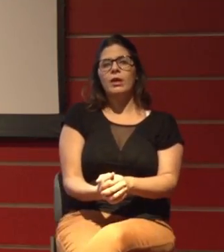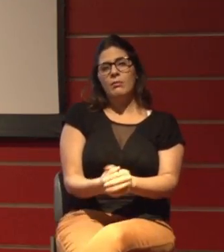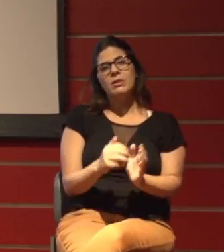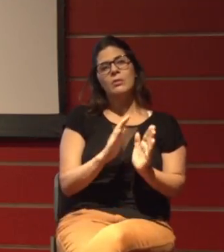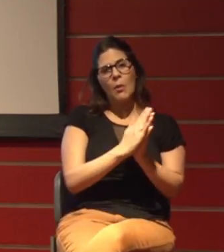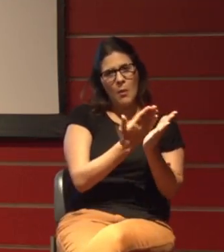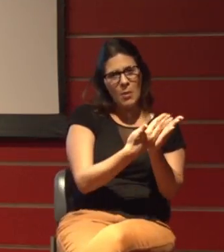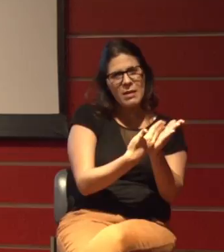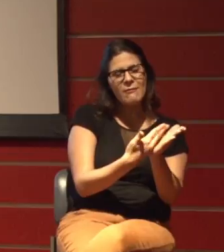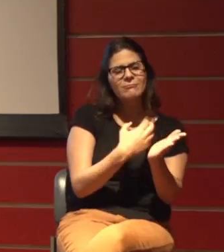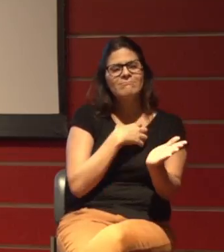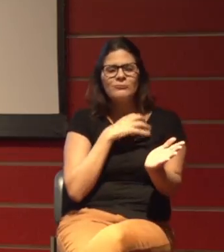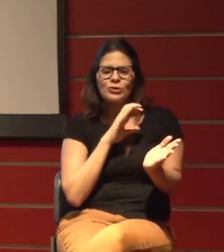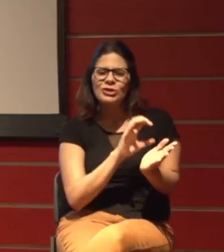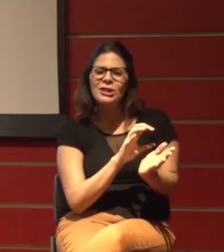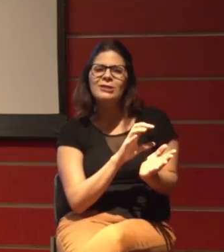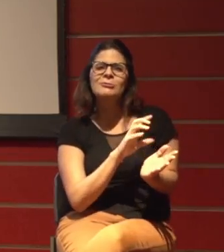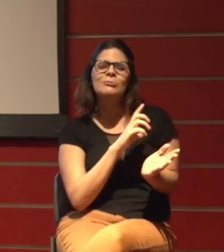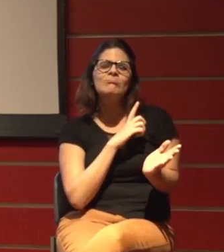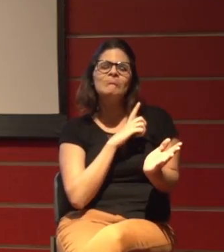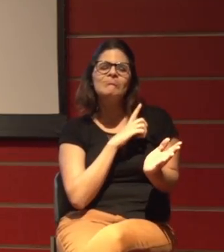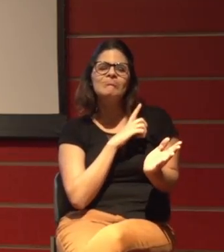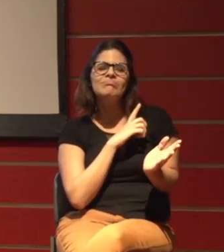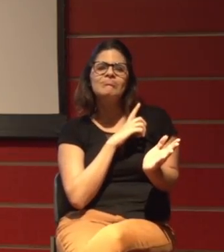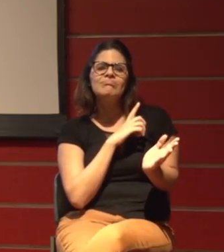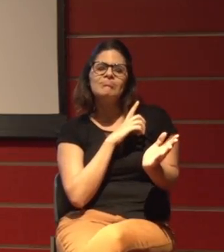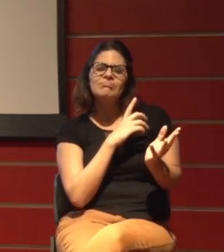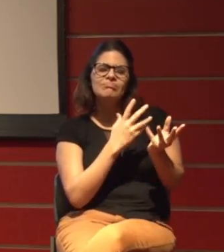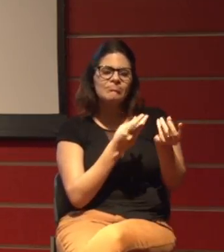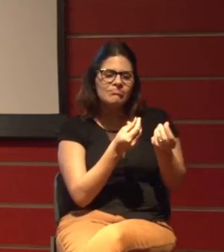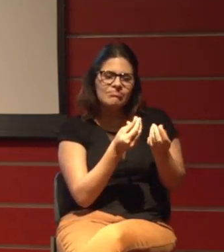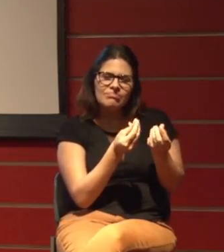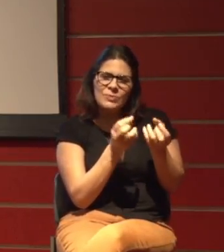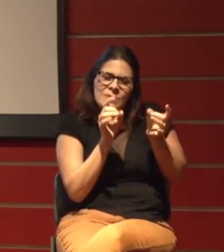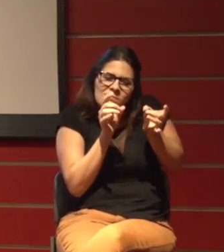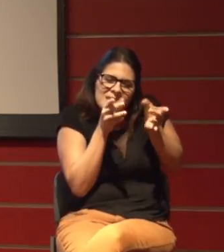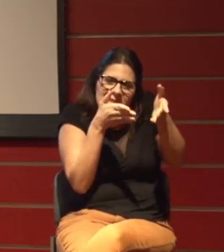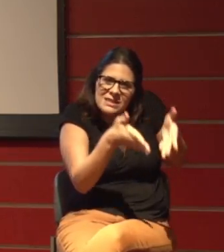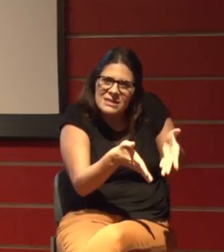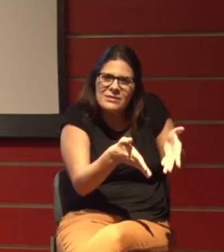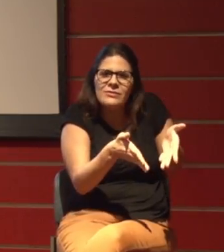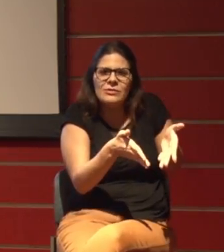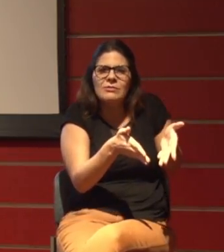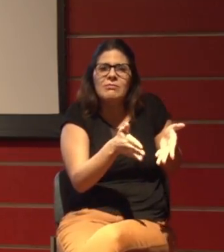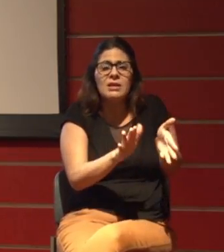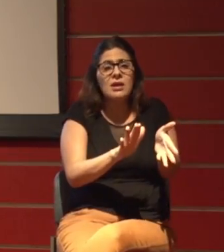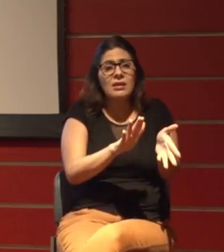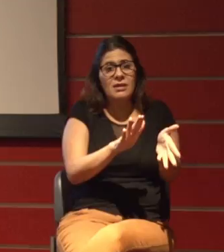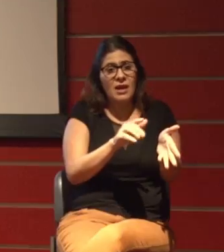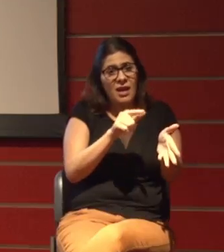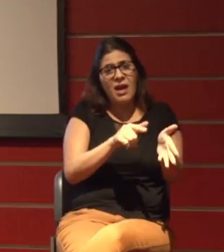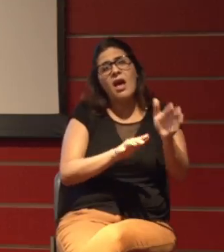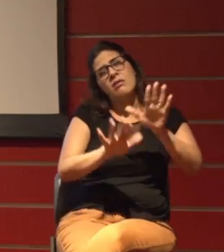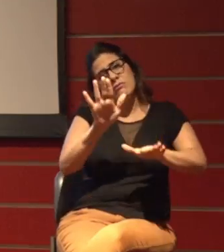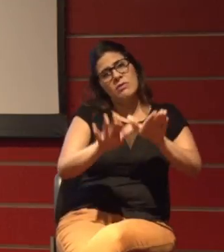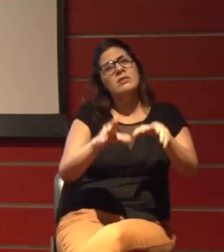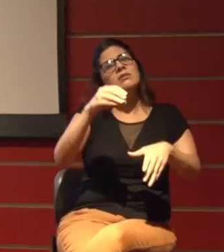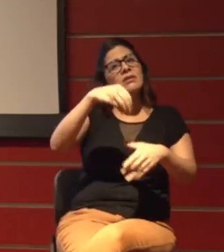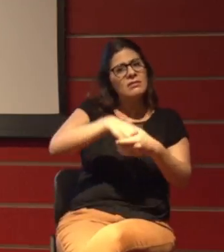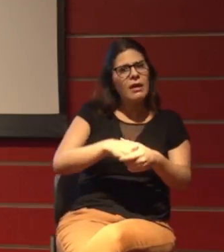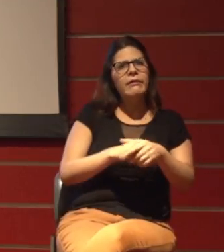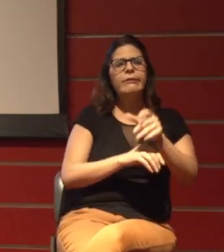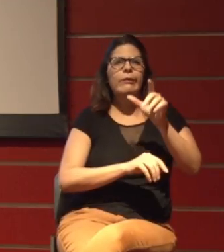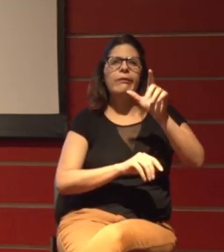história ela tem um tom né específico e às vezes eh certos assuntos quando vão principalmente paraa TV acabam entrando em códigos do